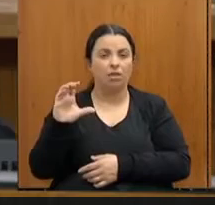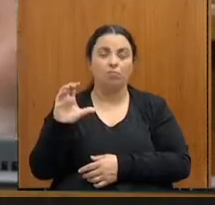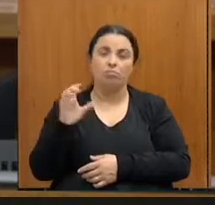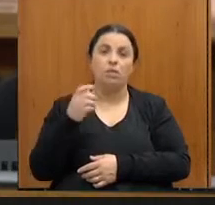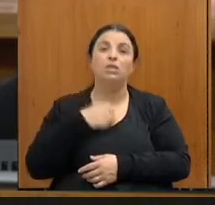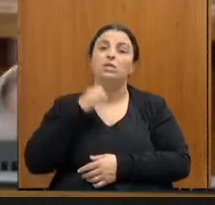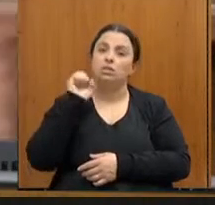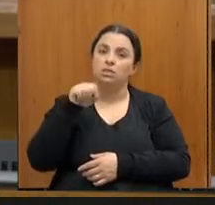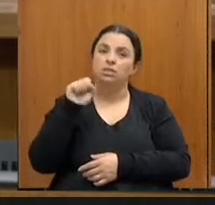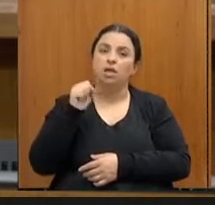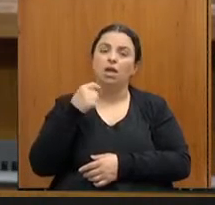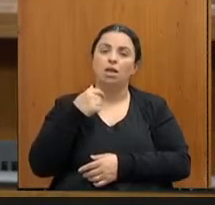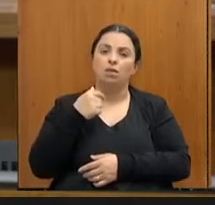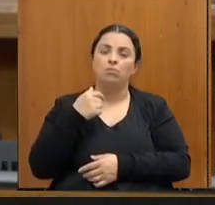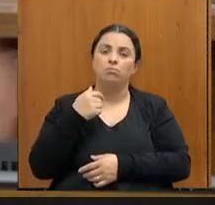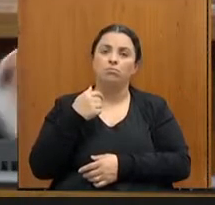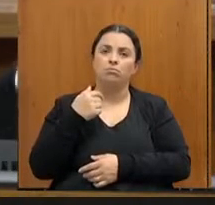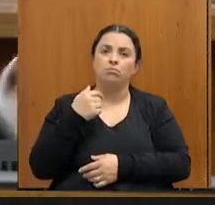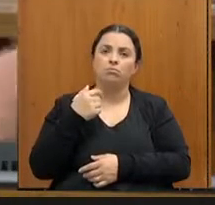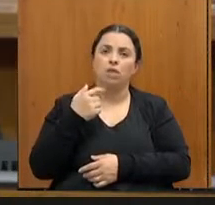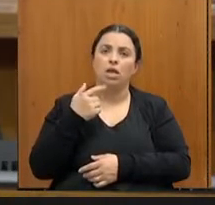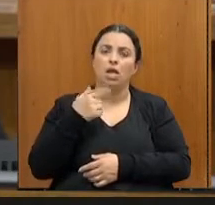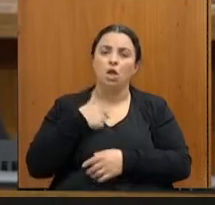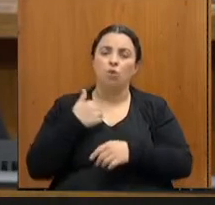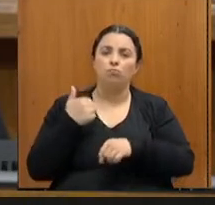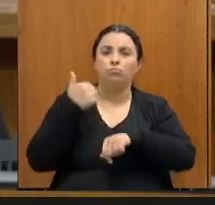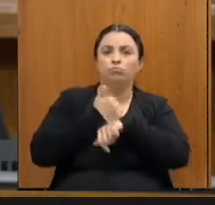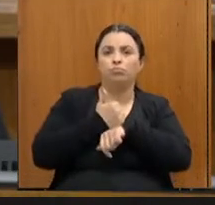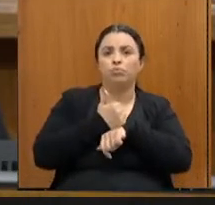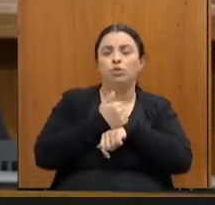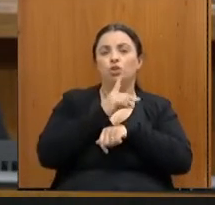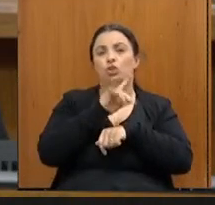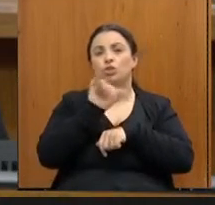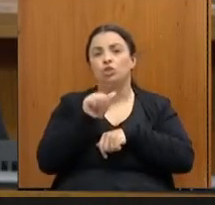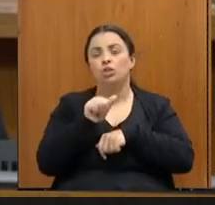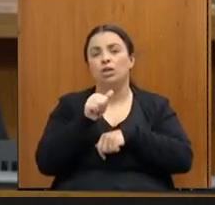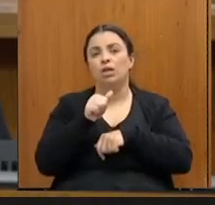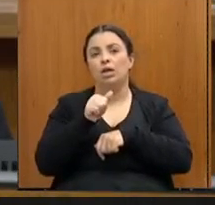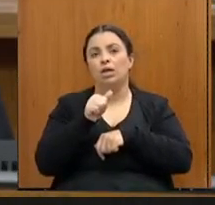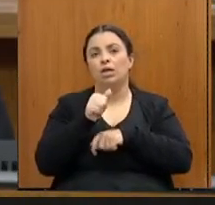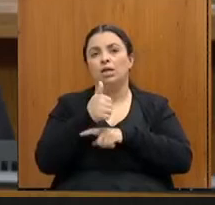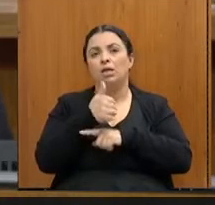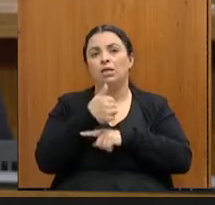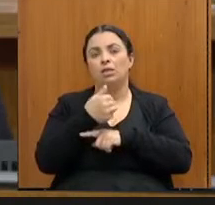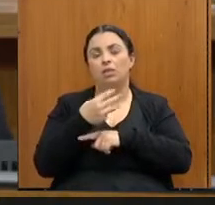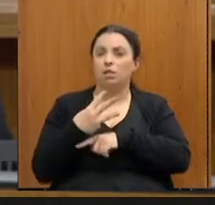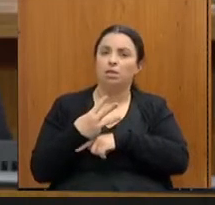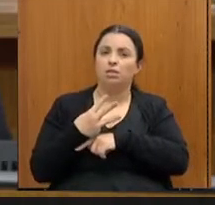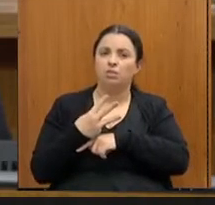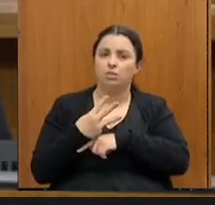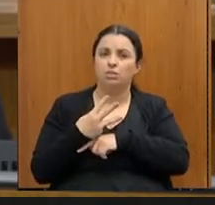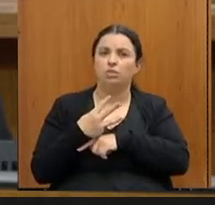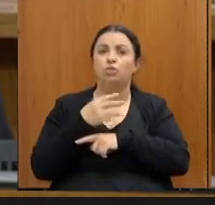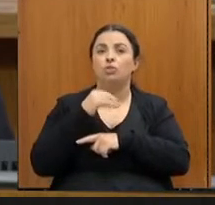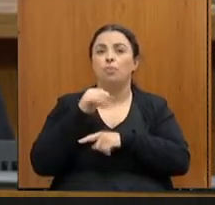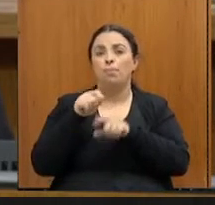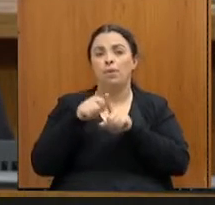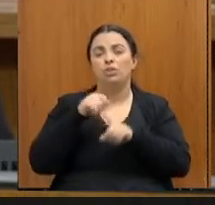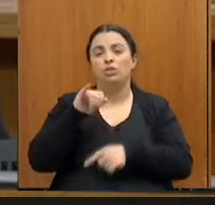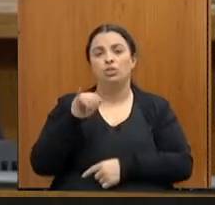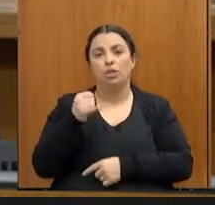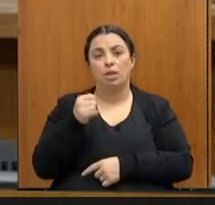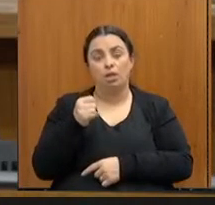sim Fui eleito né No No dia treze de tomei posse né No dia treze de Janeiro